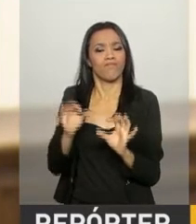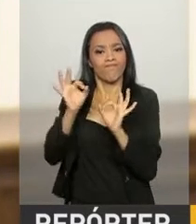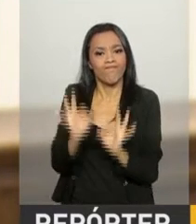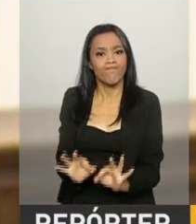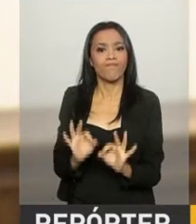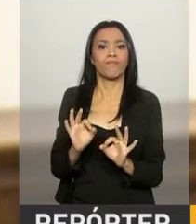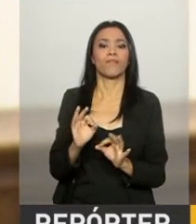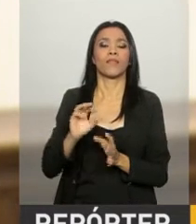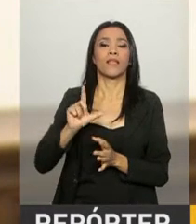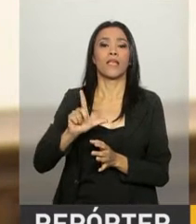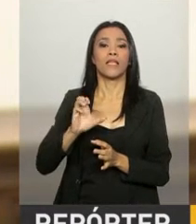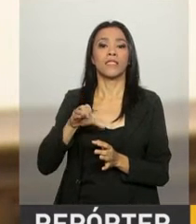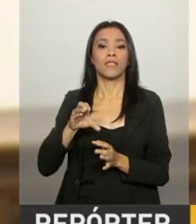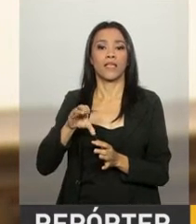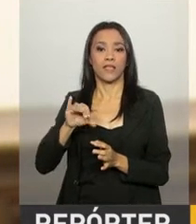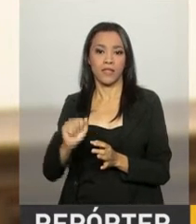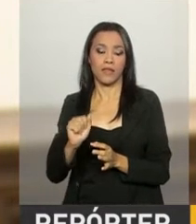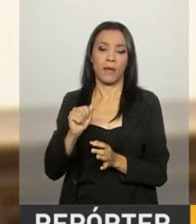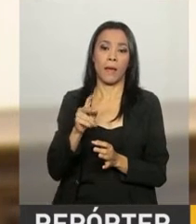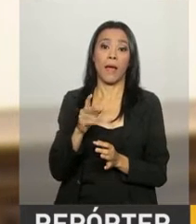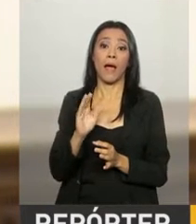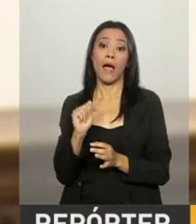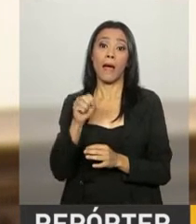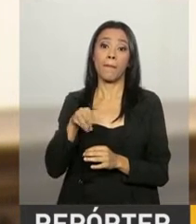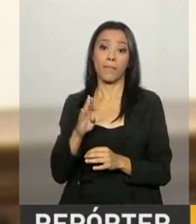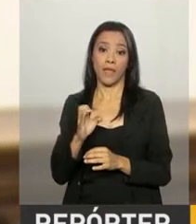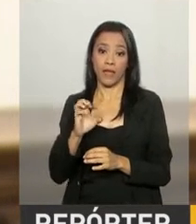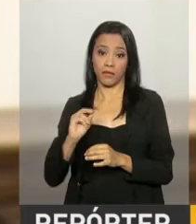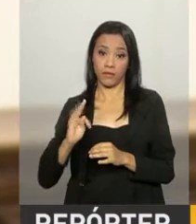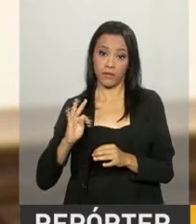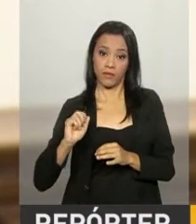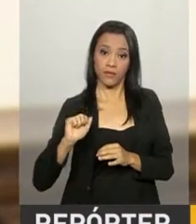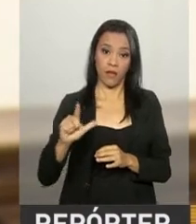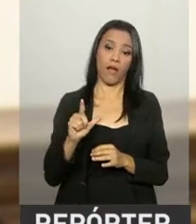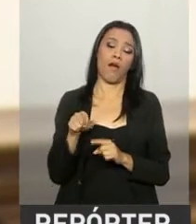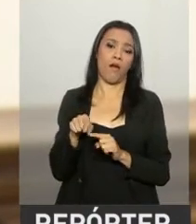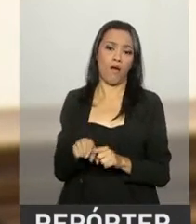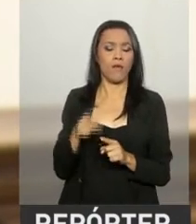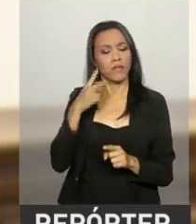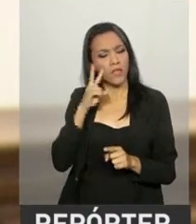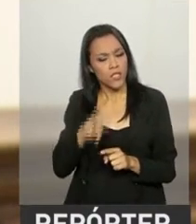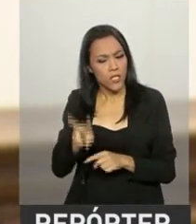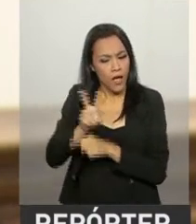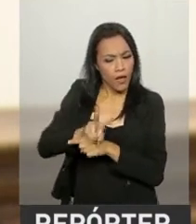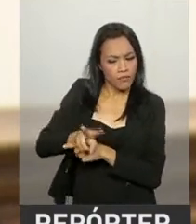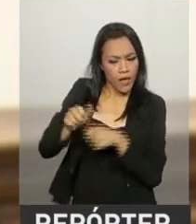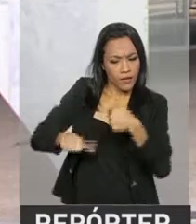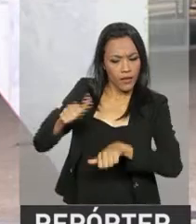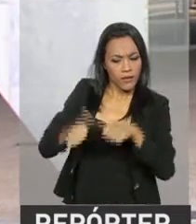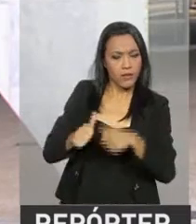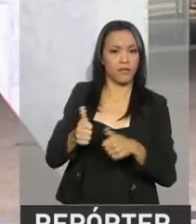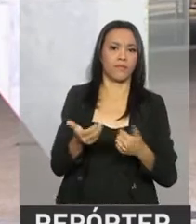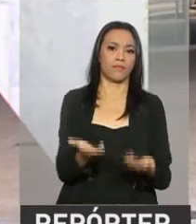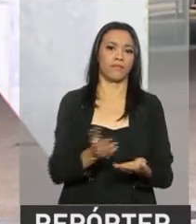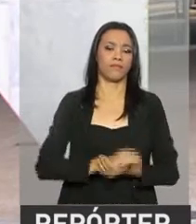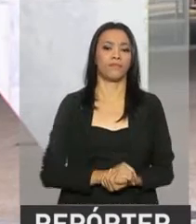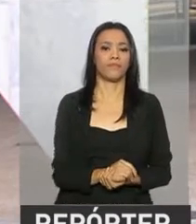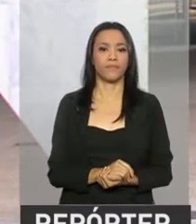para que essa questão ambiental ela seja analisada, deliberada na partida.